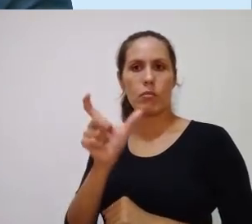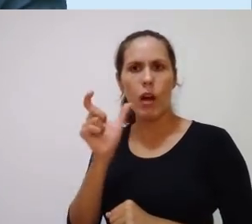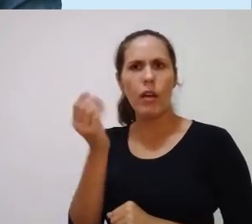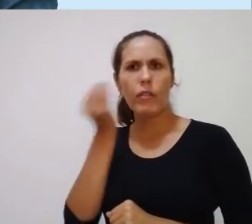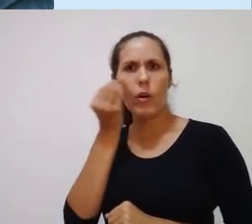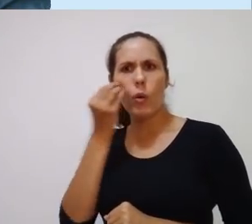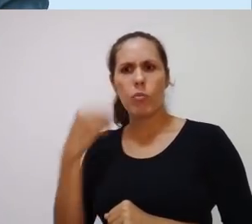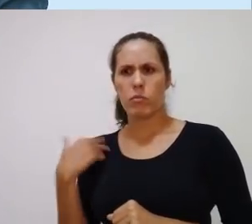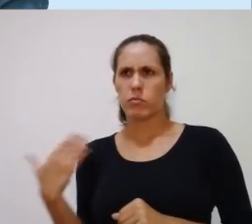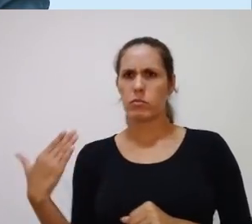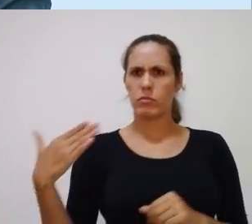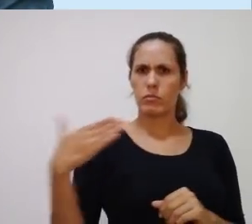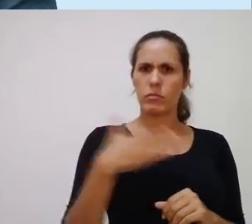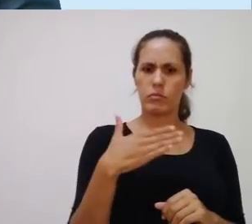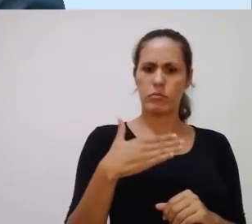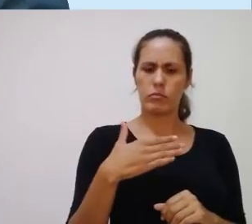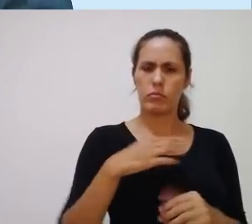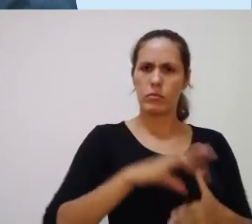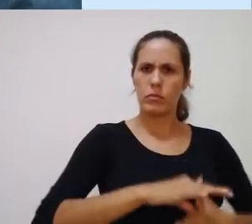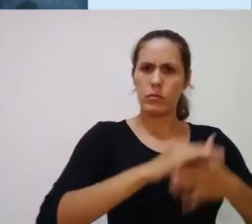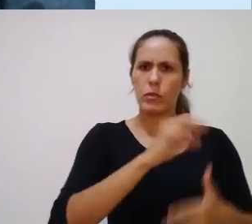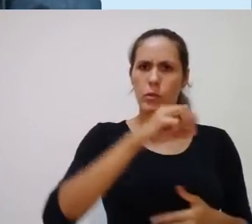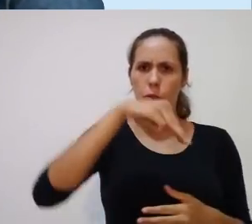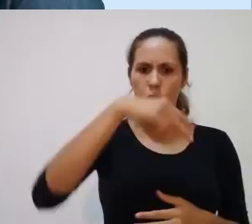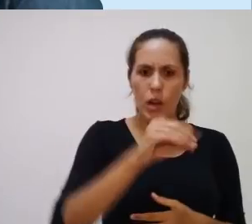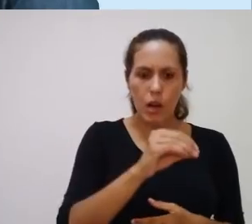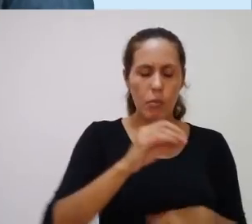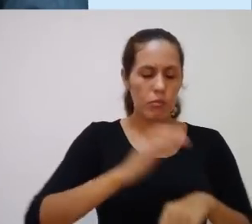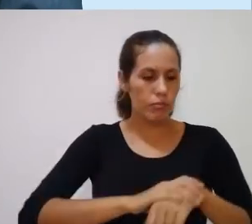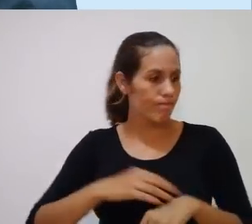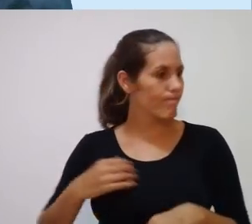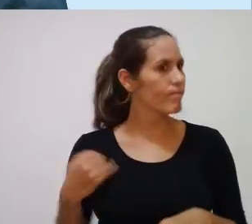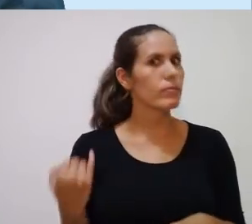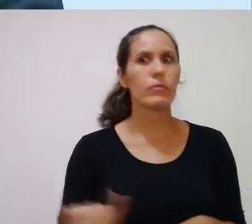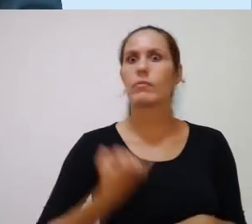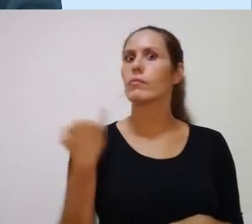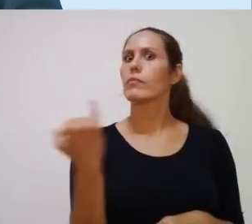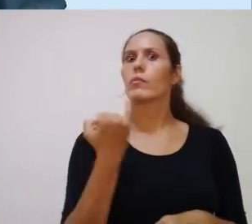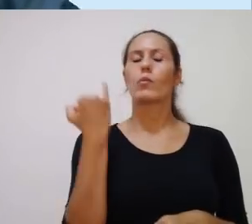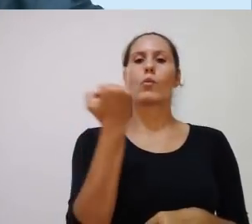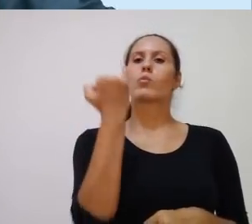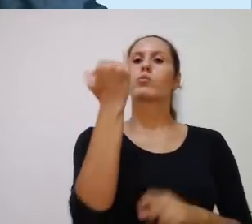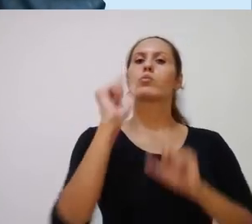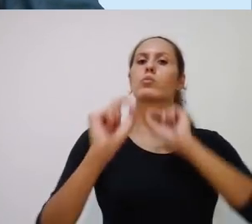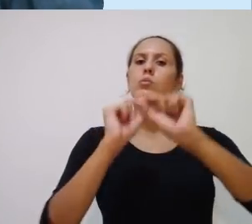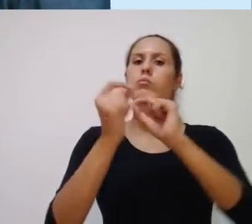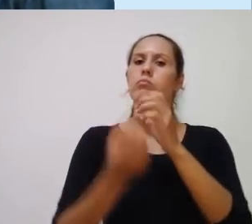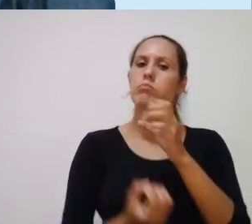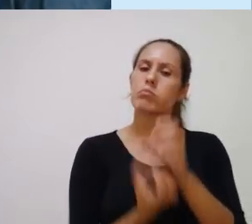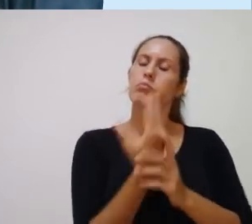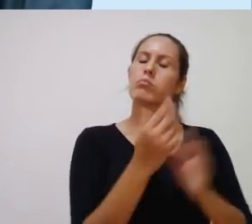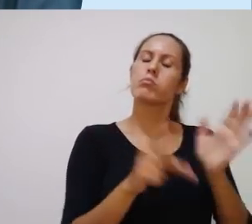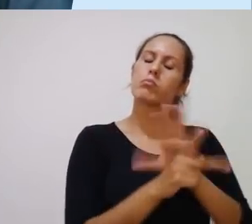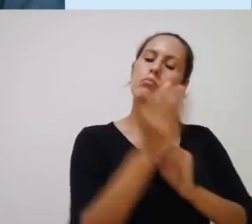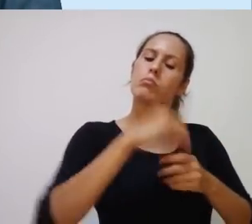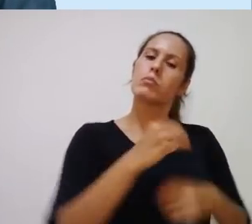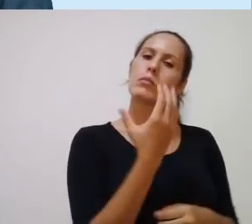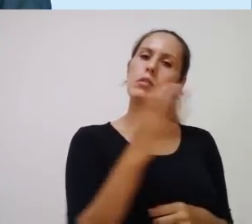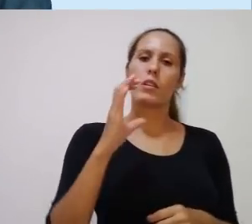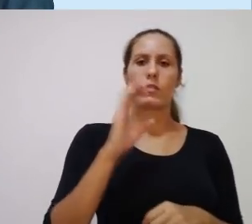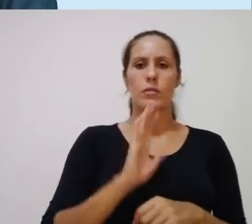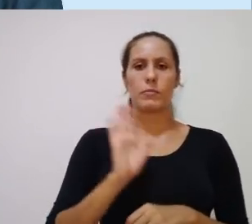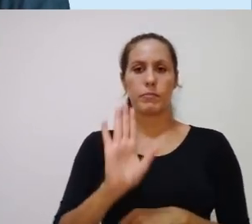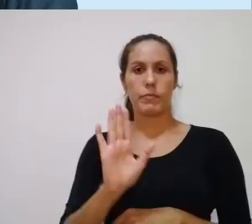um levantamento de dados, pode trazer para a gente uma relevância muito grande no sentido de produção de ciência. Veja só,